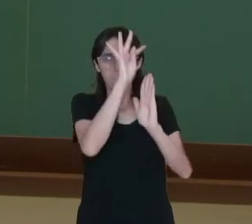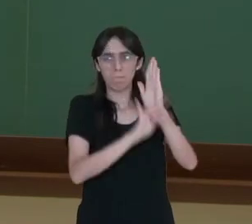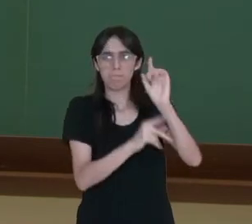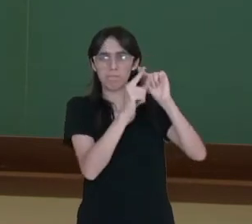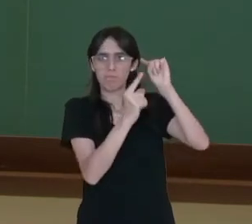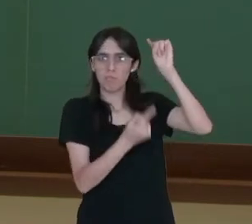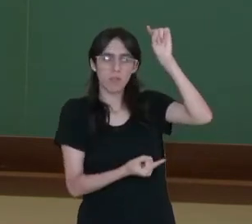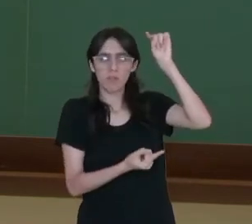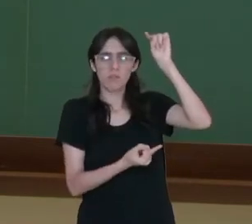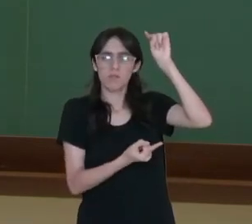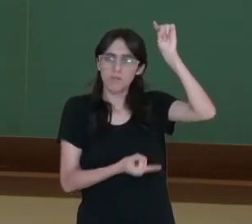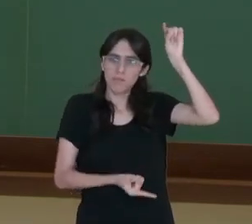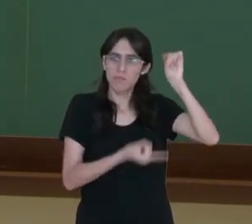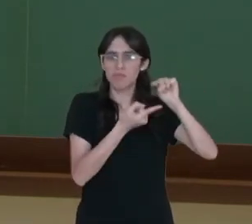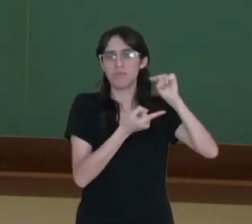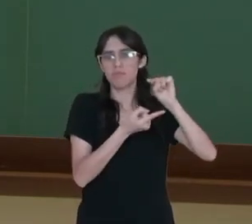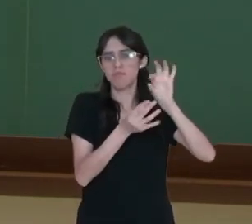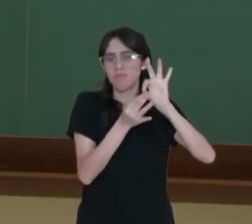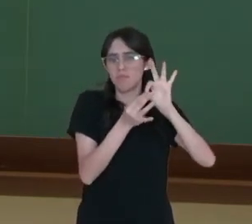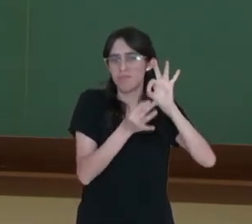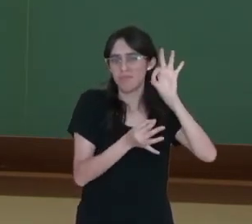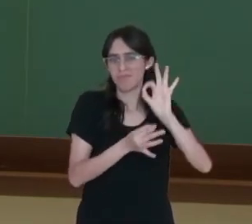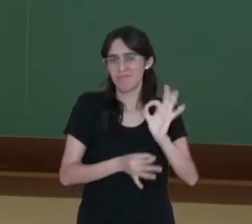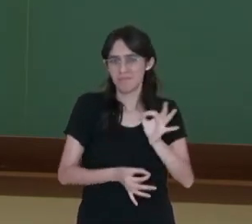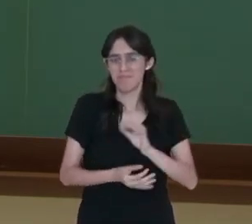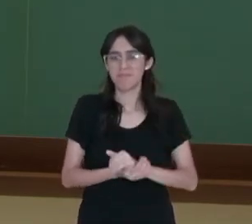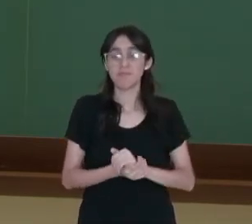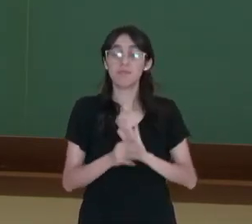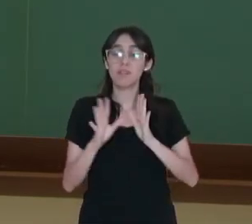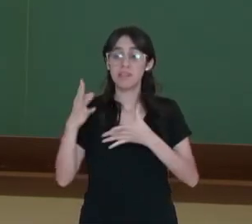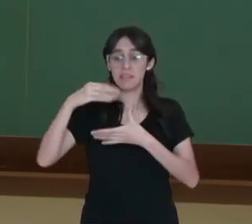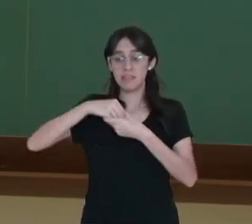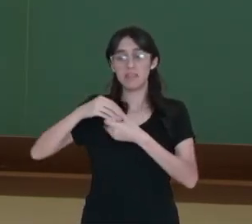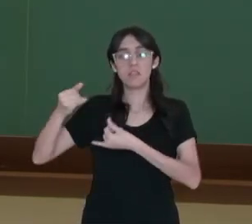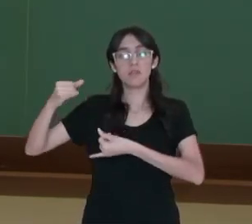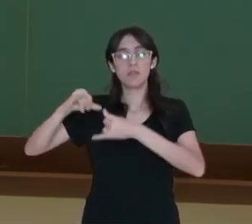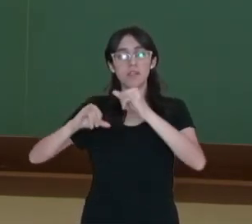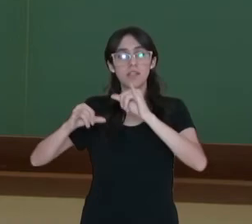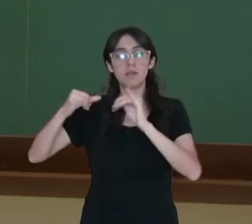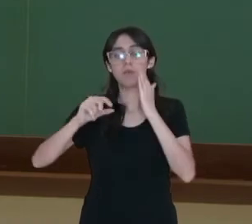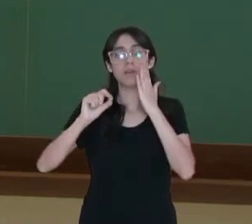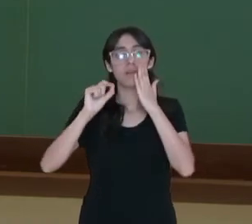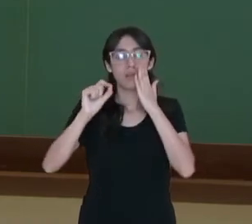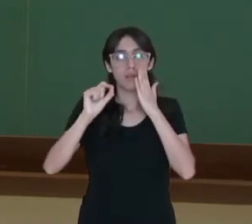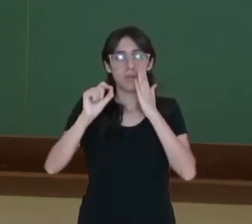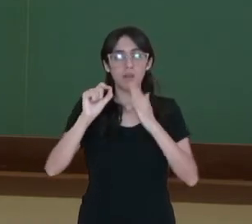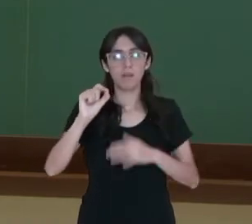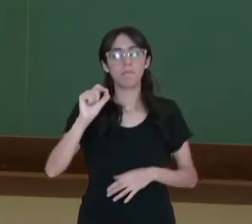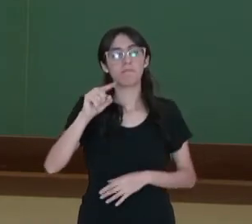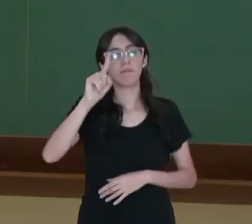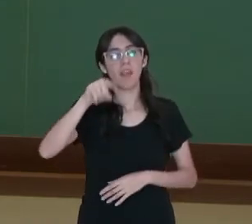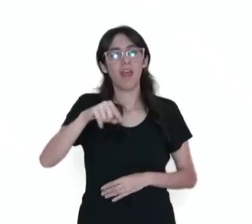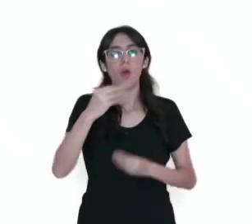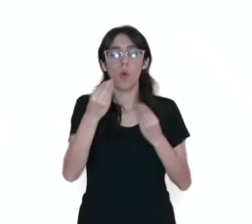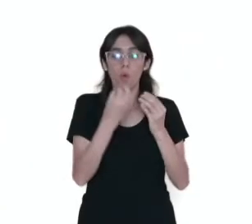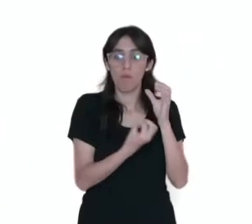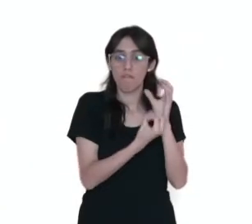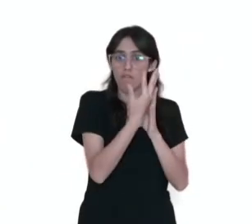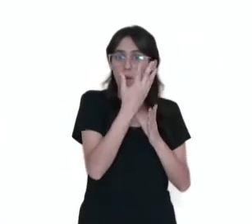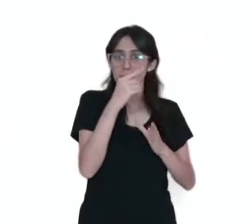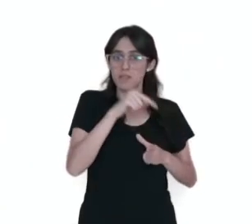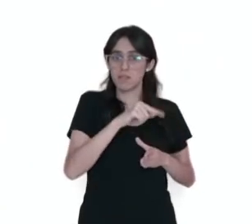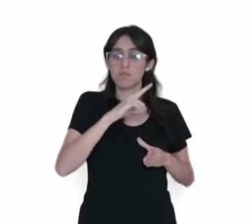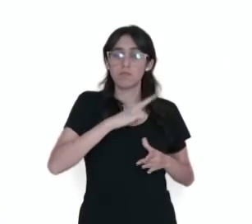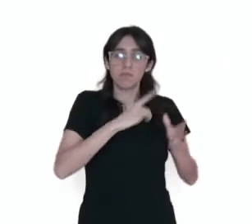fazer um resumo das principais ideias. Já aqui para a química, a gente está falando da formação, a partir dos seus elementos